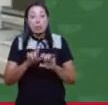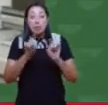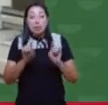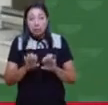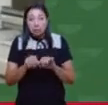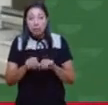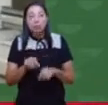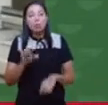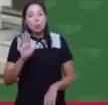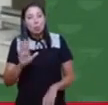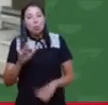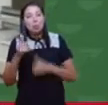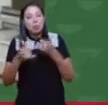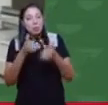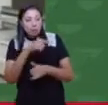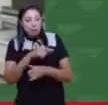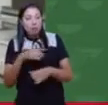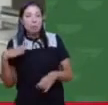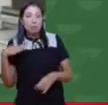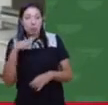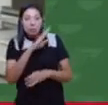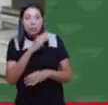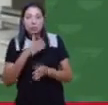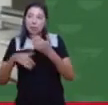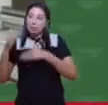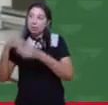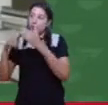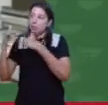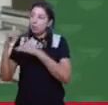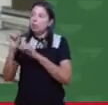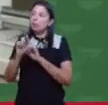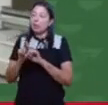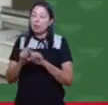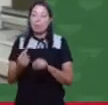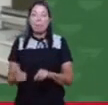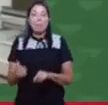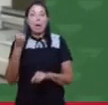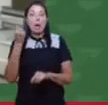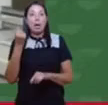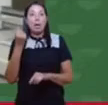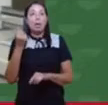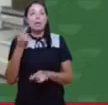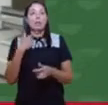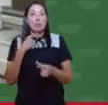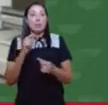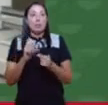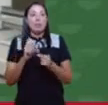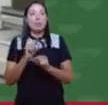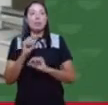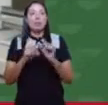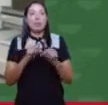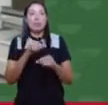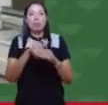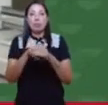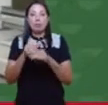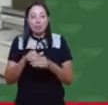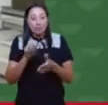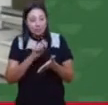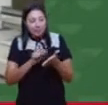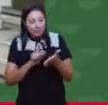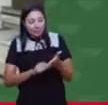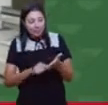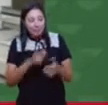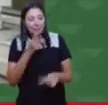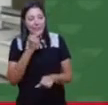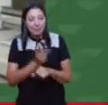dias o Lula brincou, disse assim, o Bolsonaro quer voltar à idade da pedra, daqui a pouco ele está cravando, querendo cravar o voto na pedra.